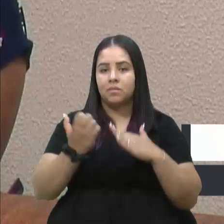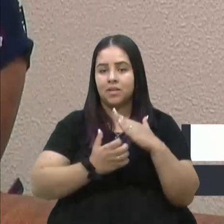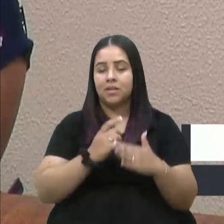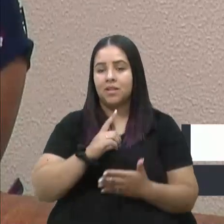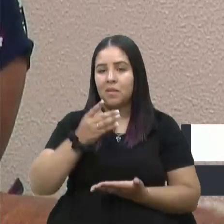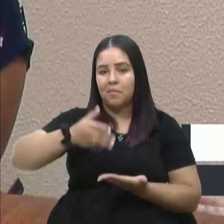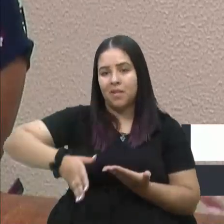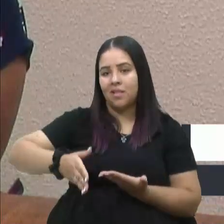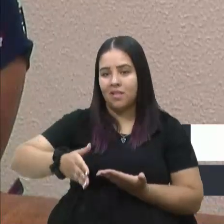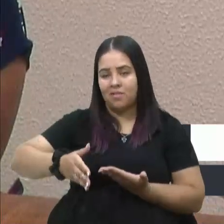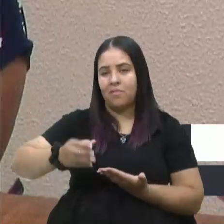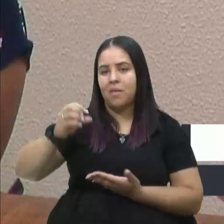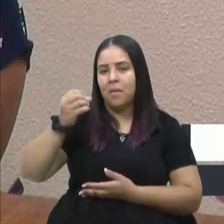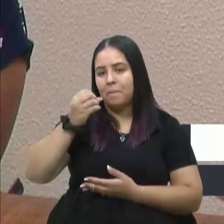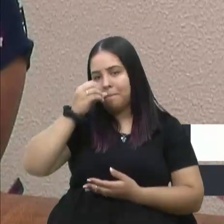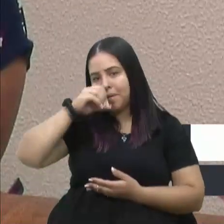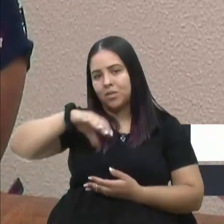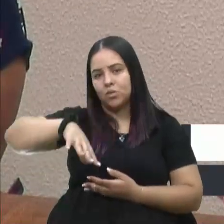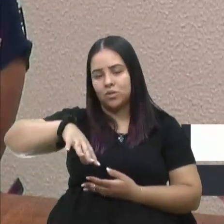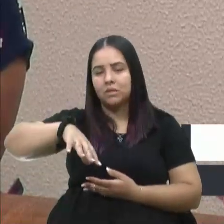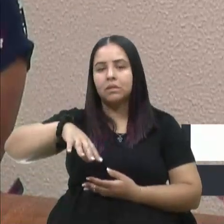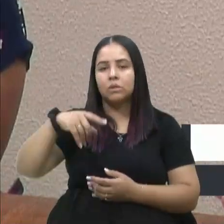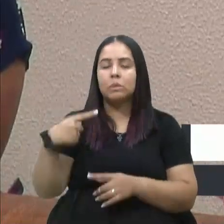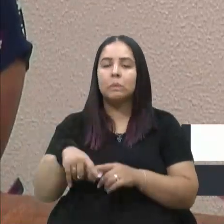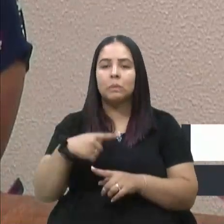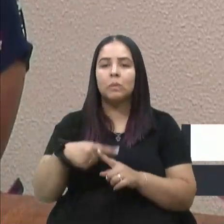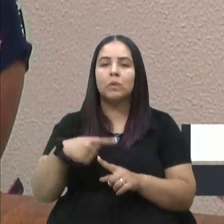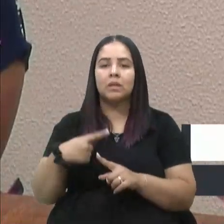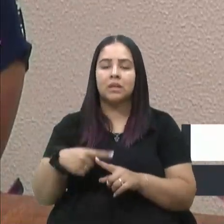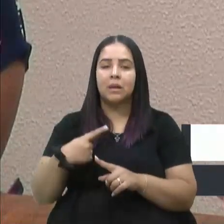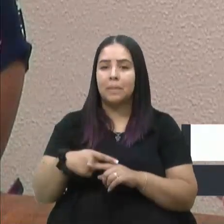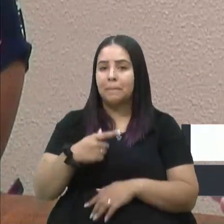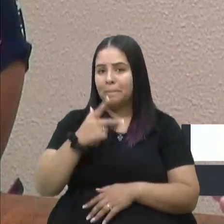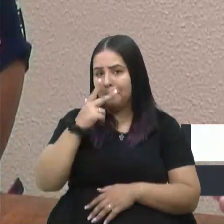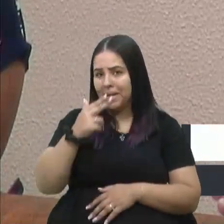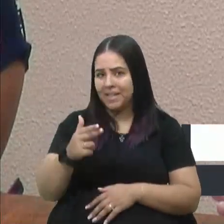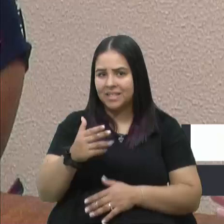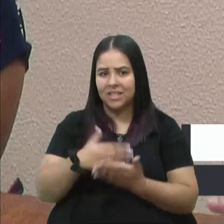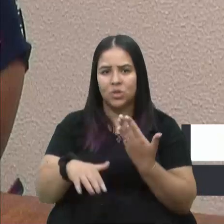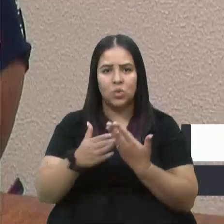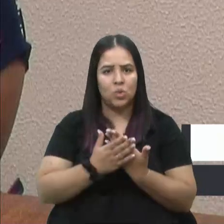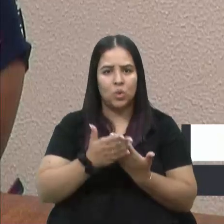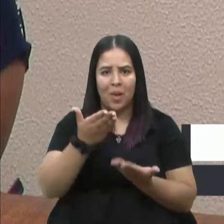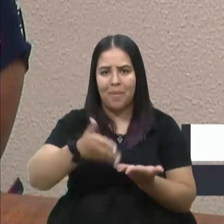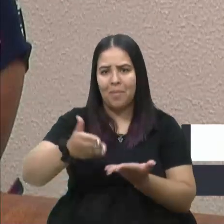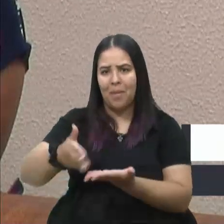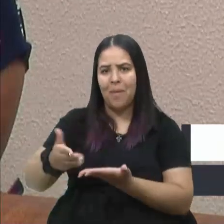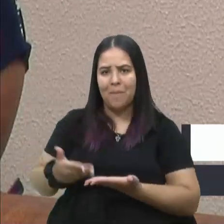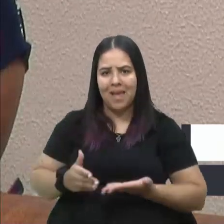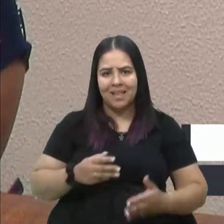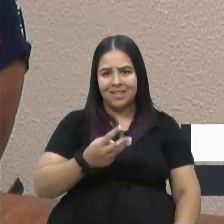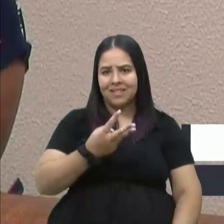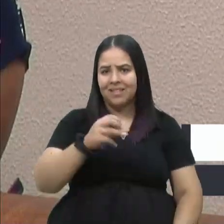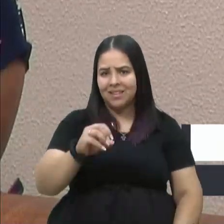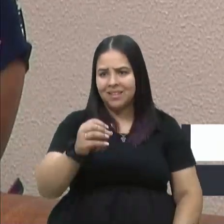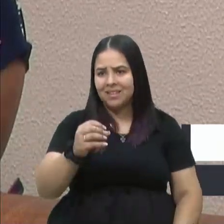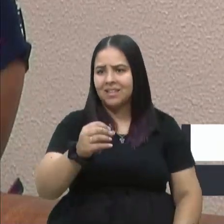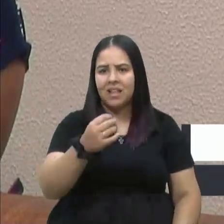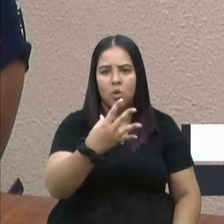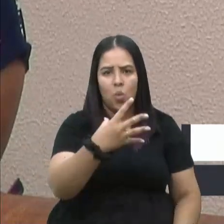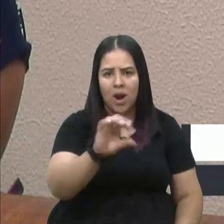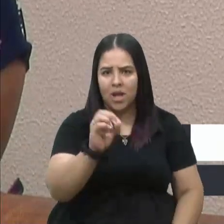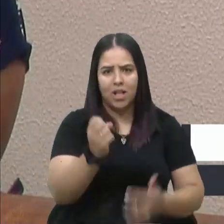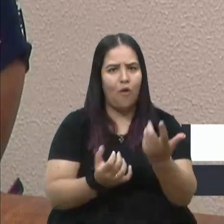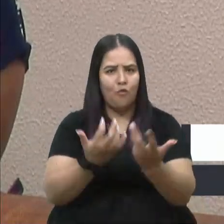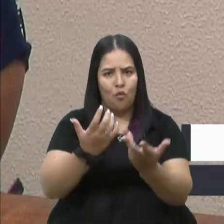grande, parece que tudo vem para ajudar ainda a destruir mais ainda. Porque é 30, 40 contêineres